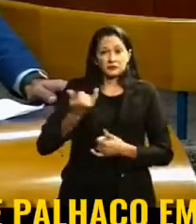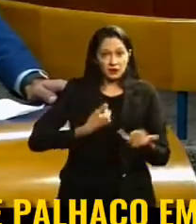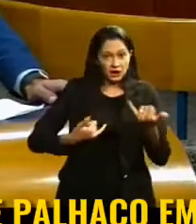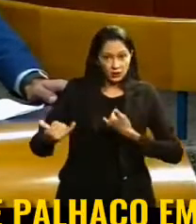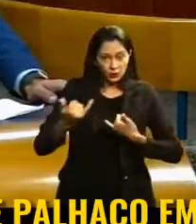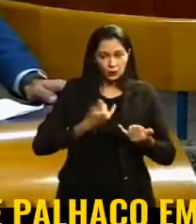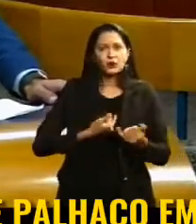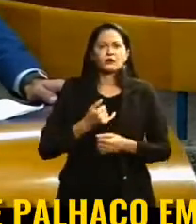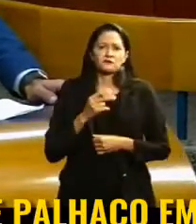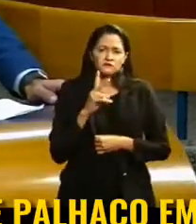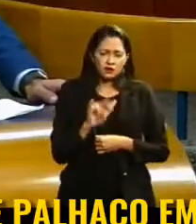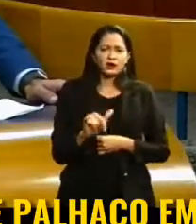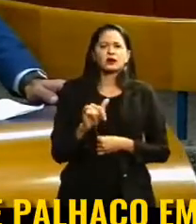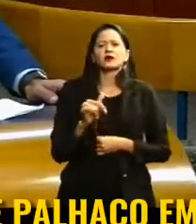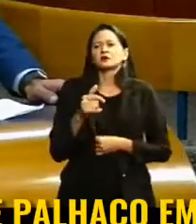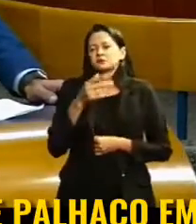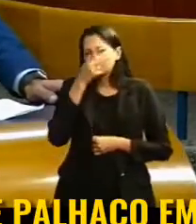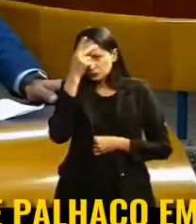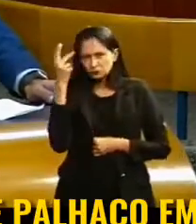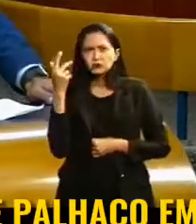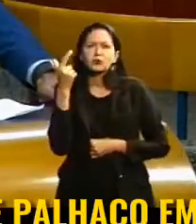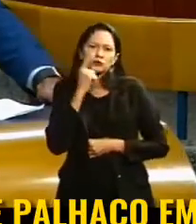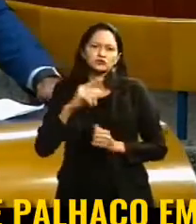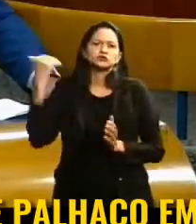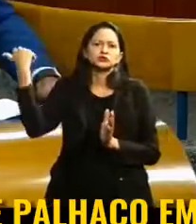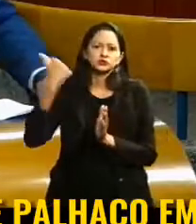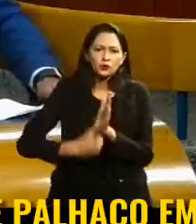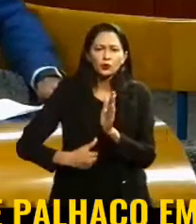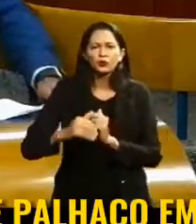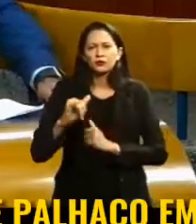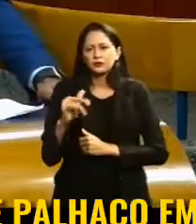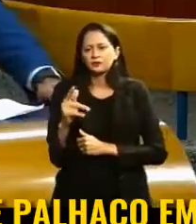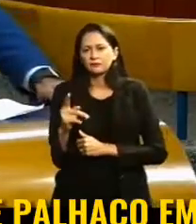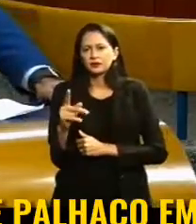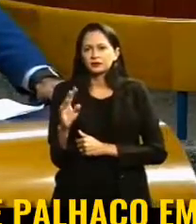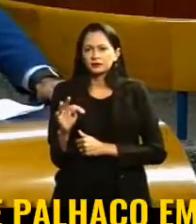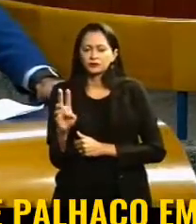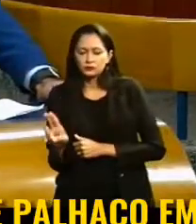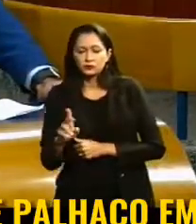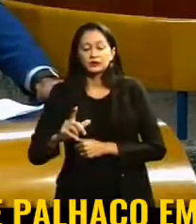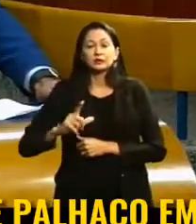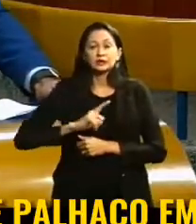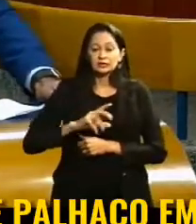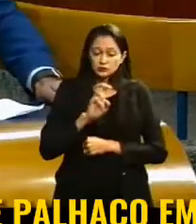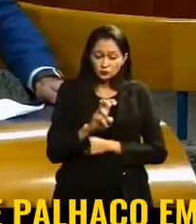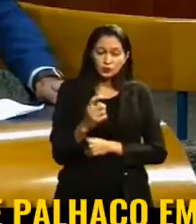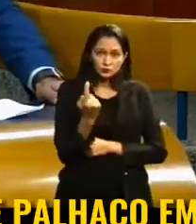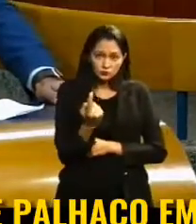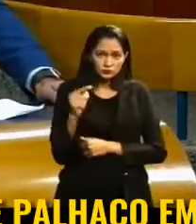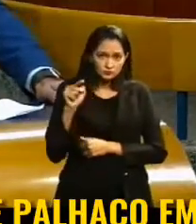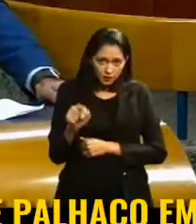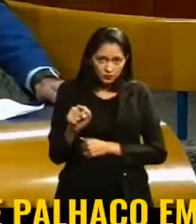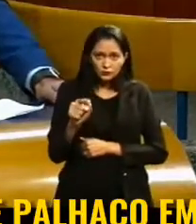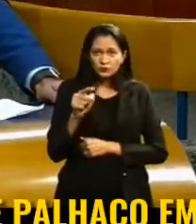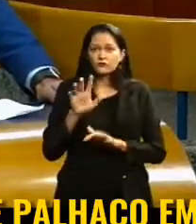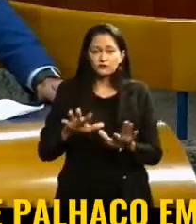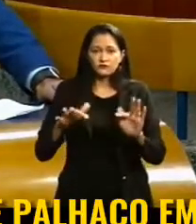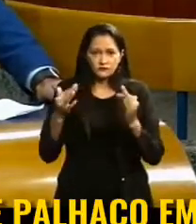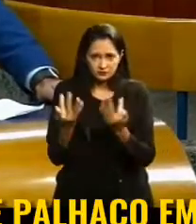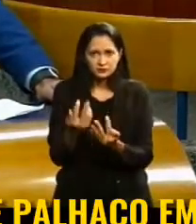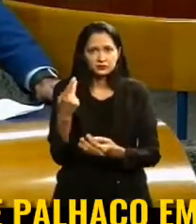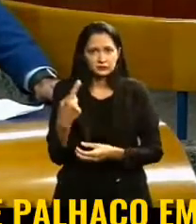321 mil imóveis de Goiânia teriam redução do IPTU. 51 mil famílias, vereador Leandro Sena,